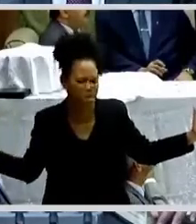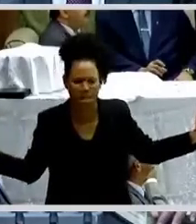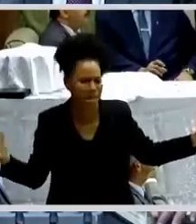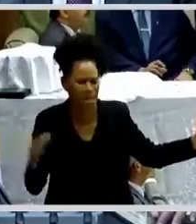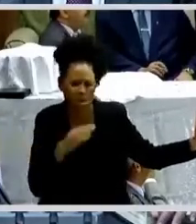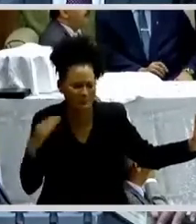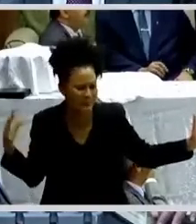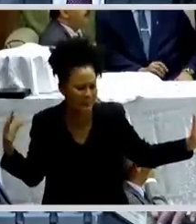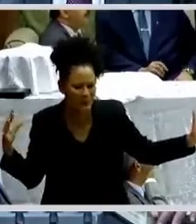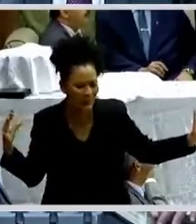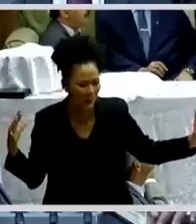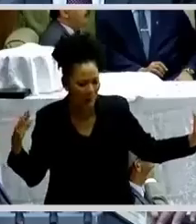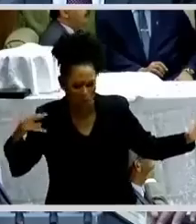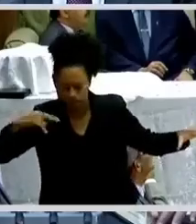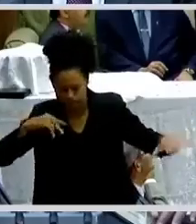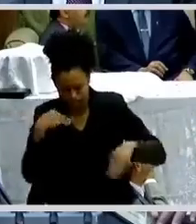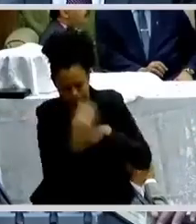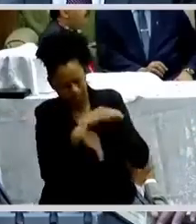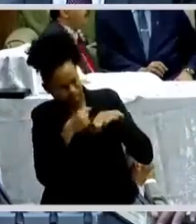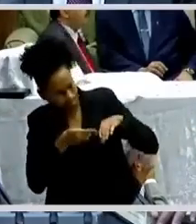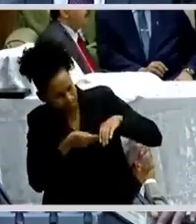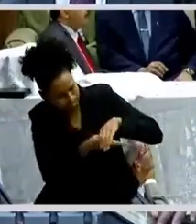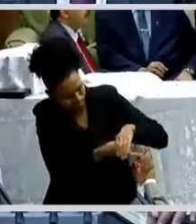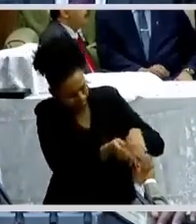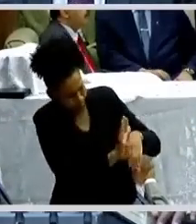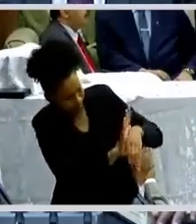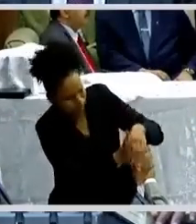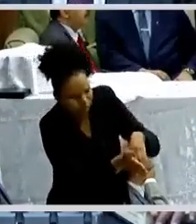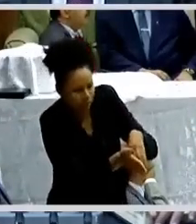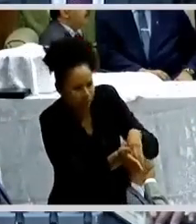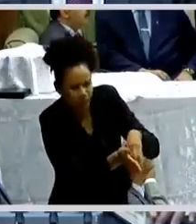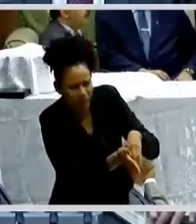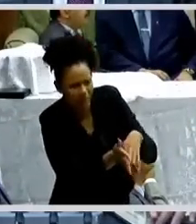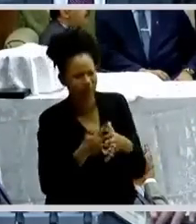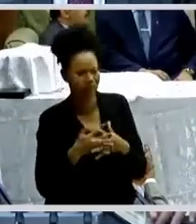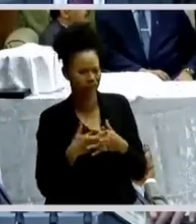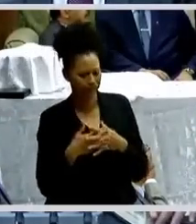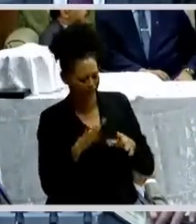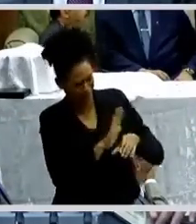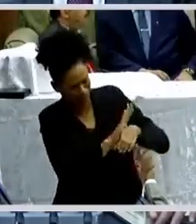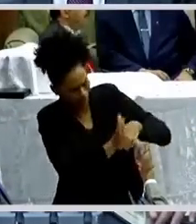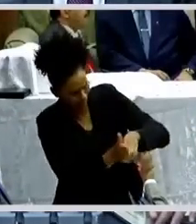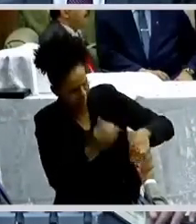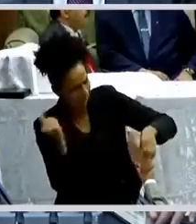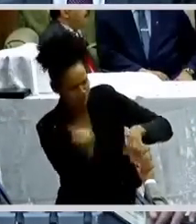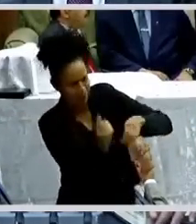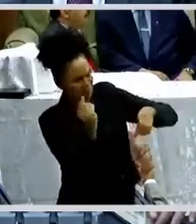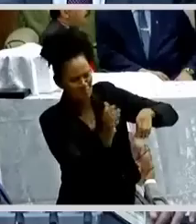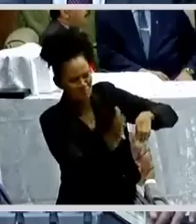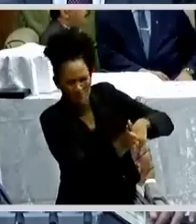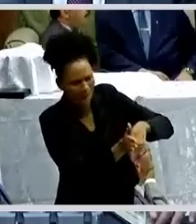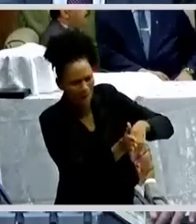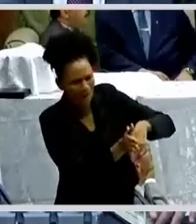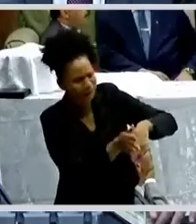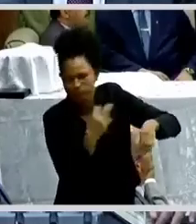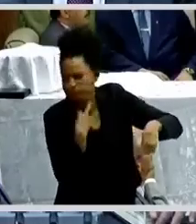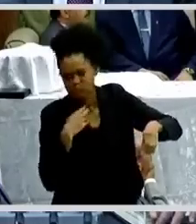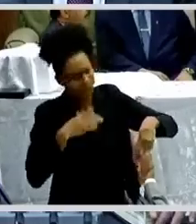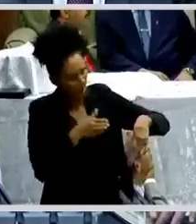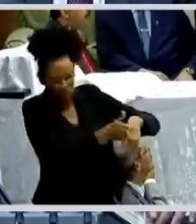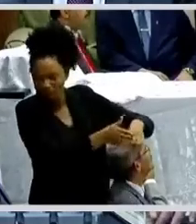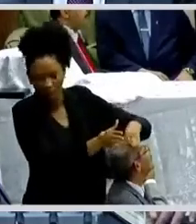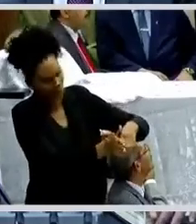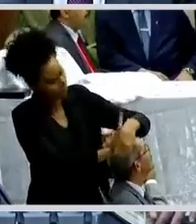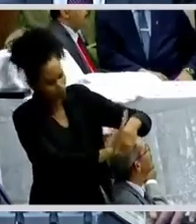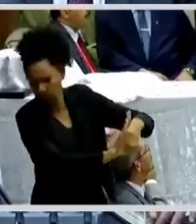A pedra, o túmulo já foi tampado. Colocaram o selo imperial. Ninguém pode mais abrir.